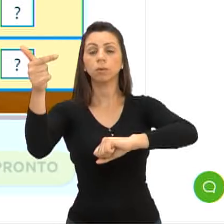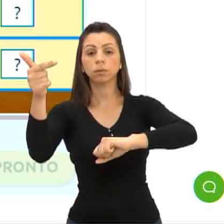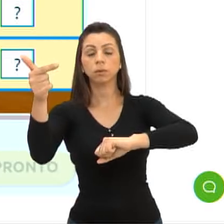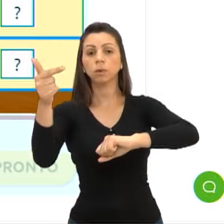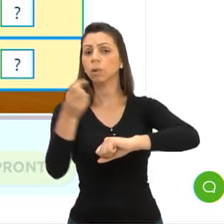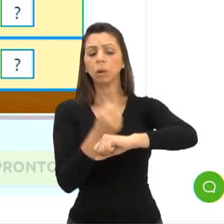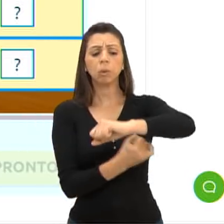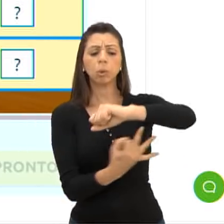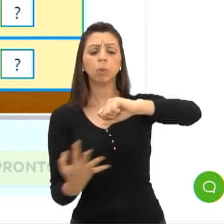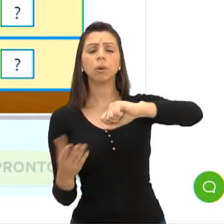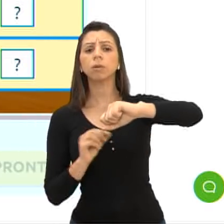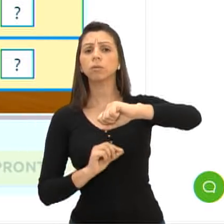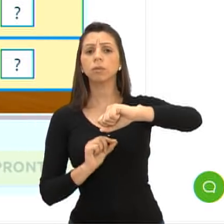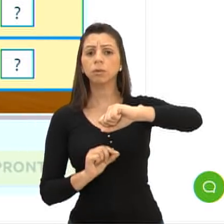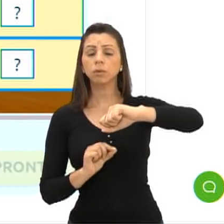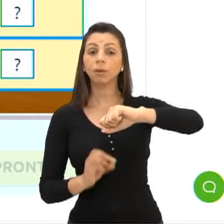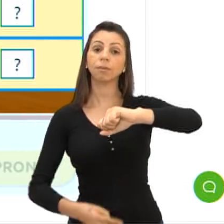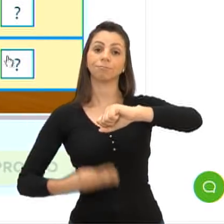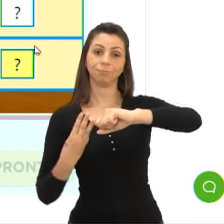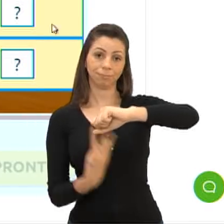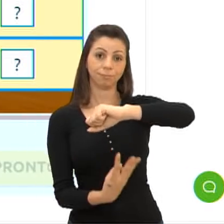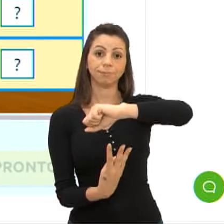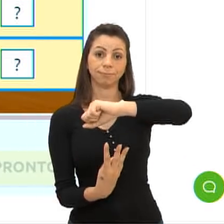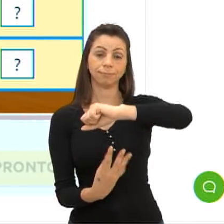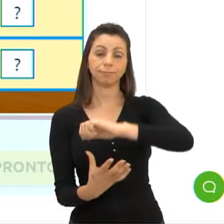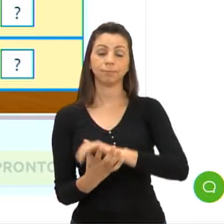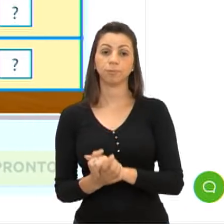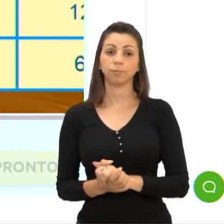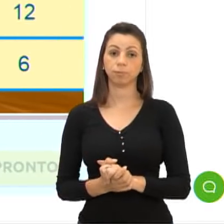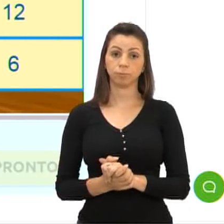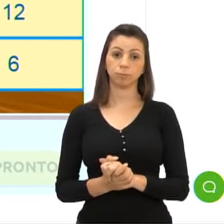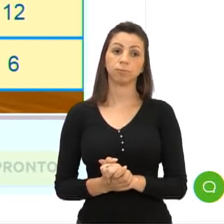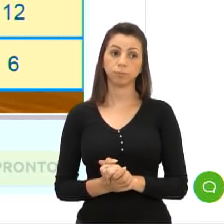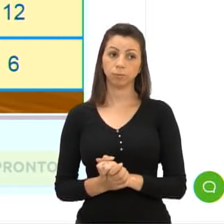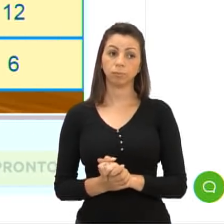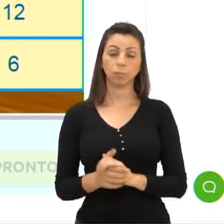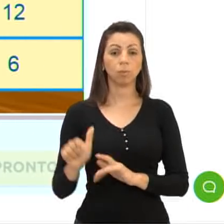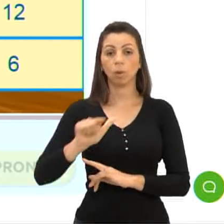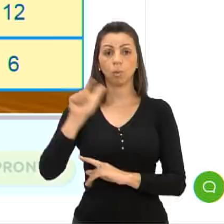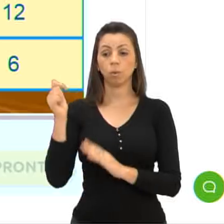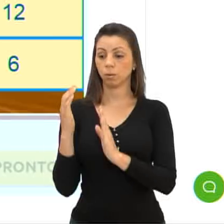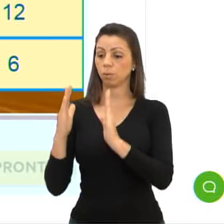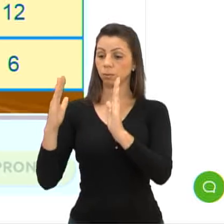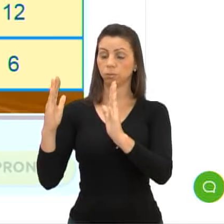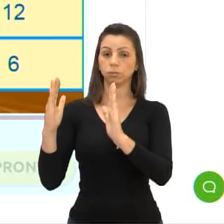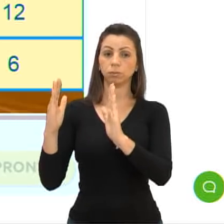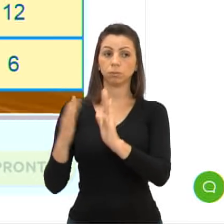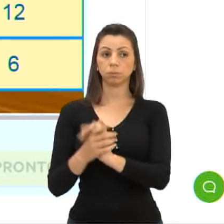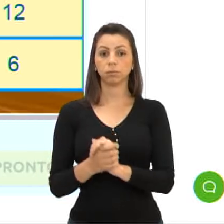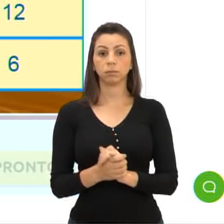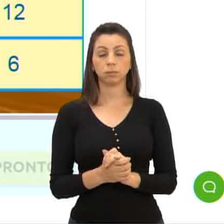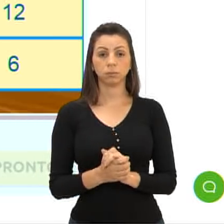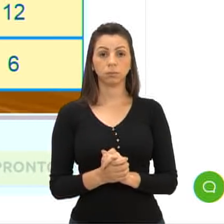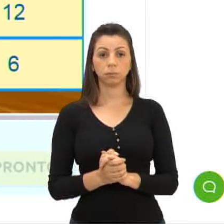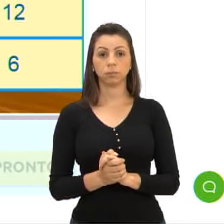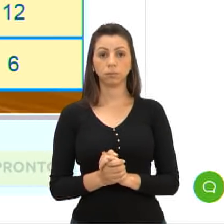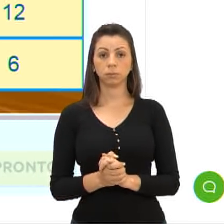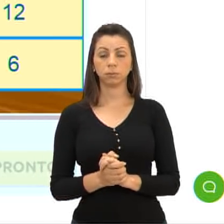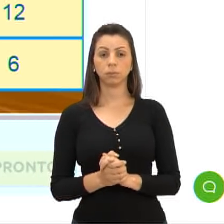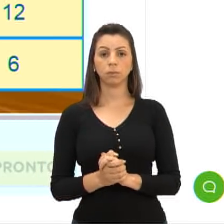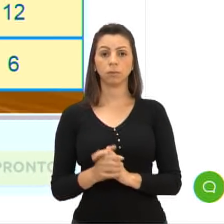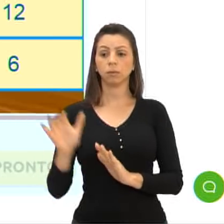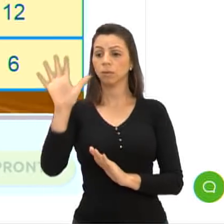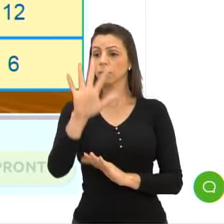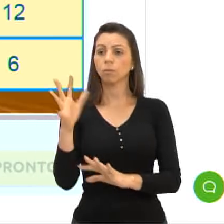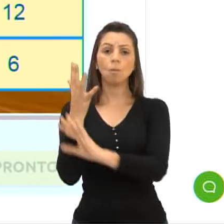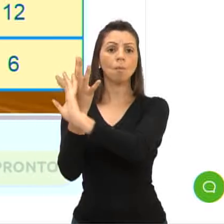sua proporção, que seria 3. Já no outro campo que encontra-se vazio, qual